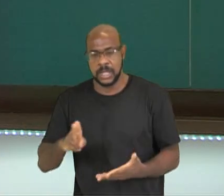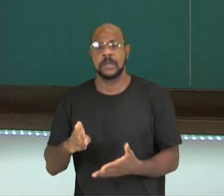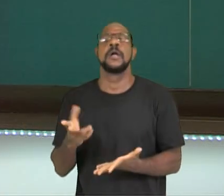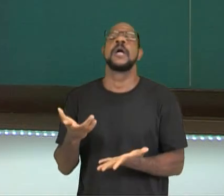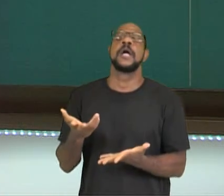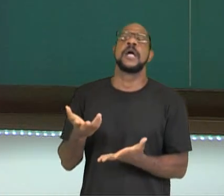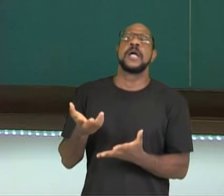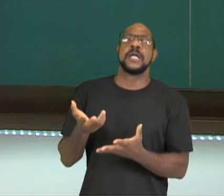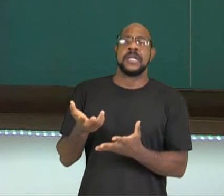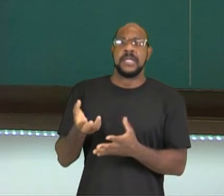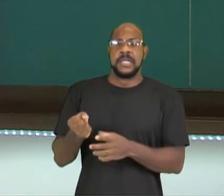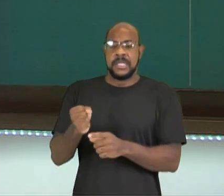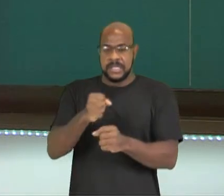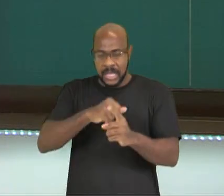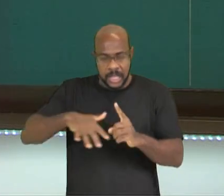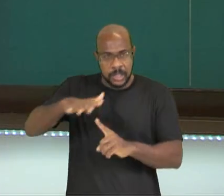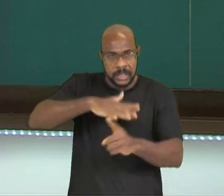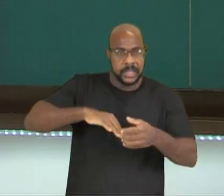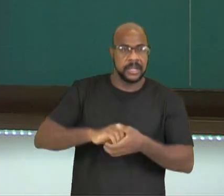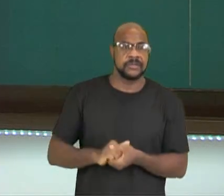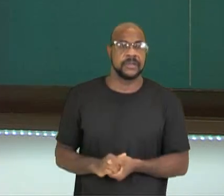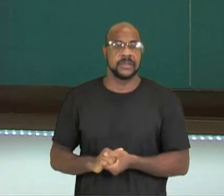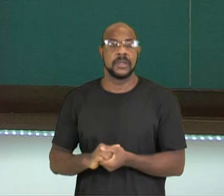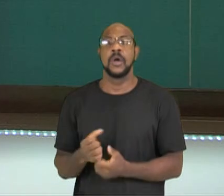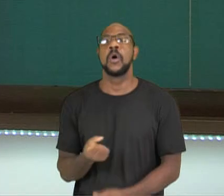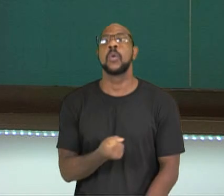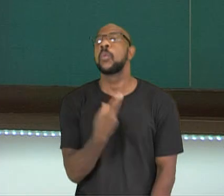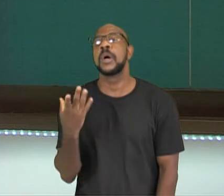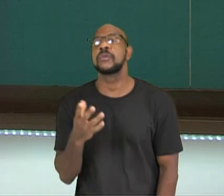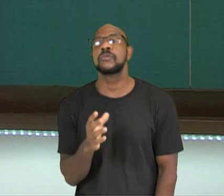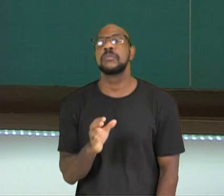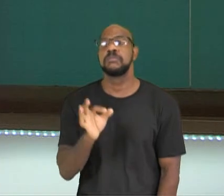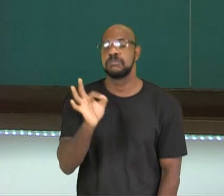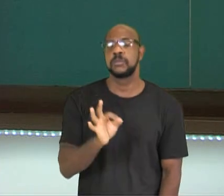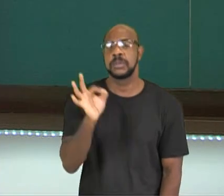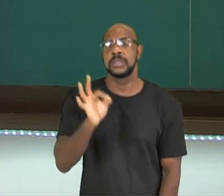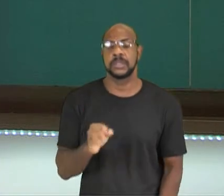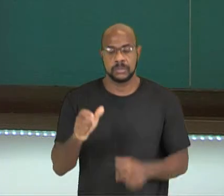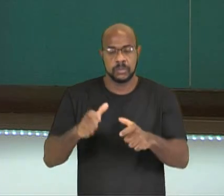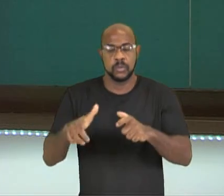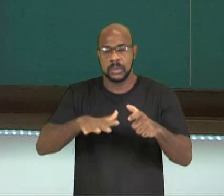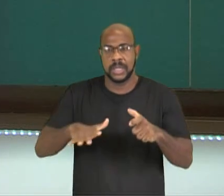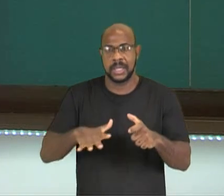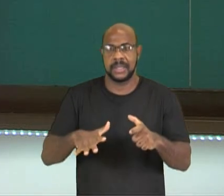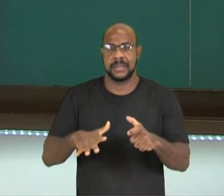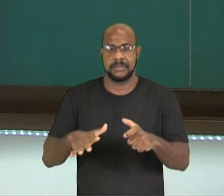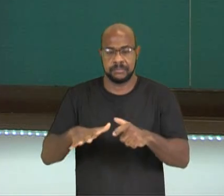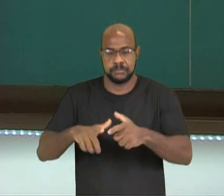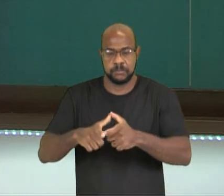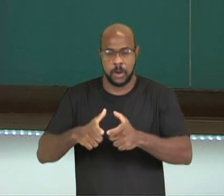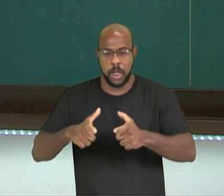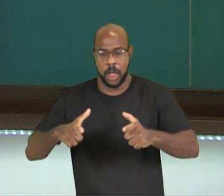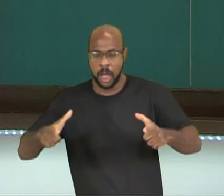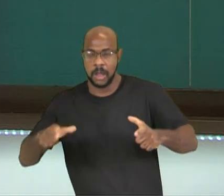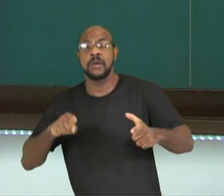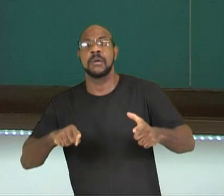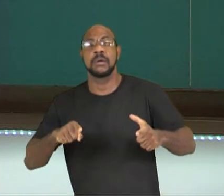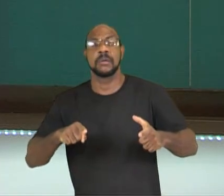sociedade. Ocupam quanto por cento do território os escudos cristalinos? 36% do território